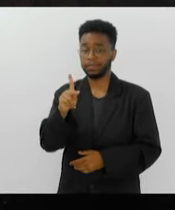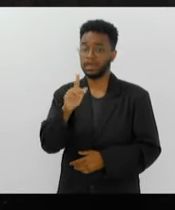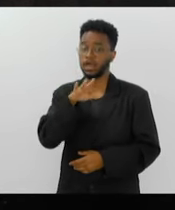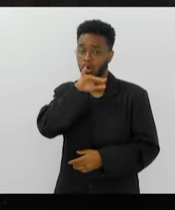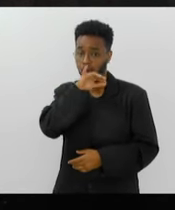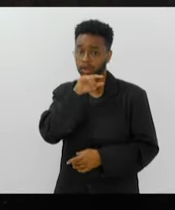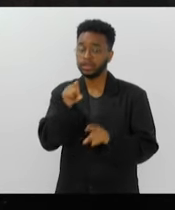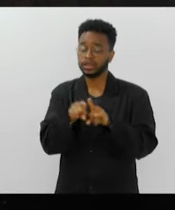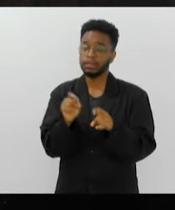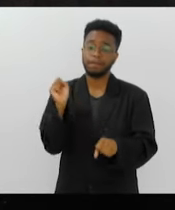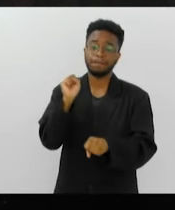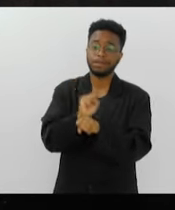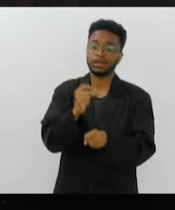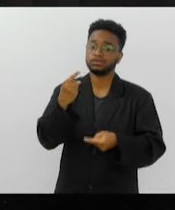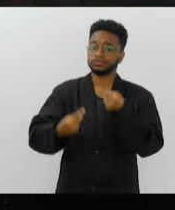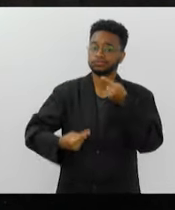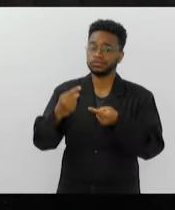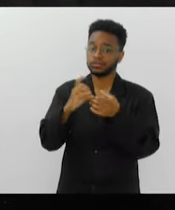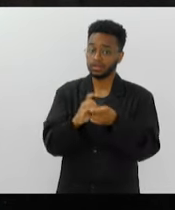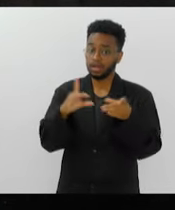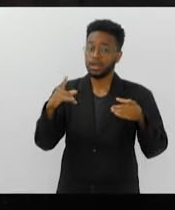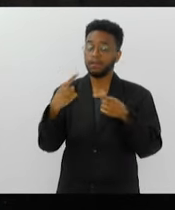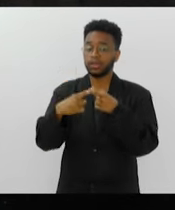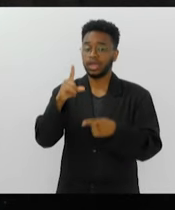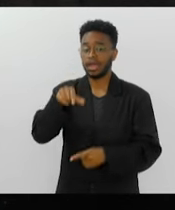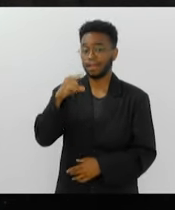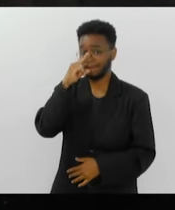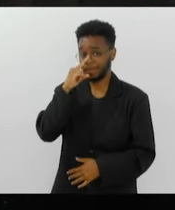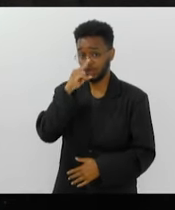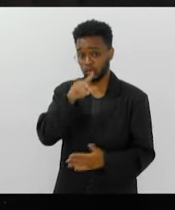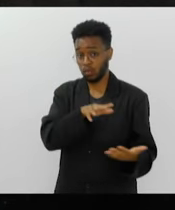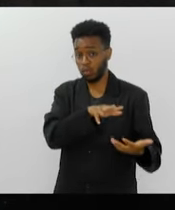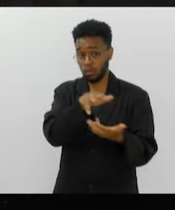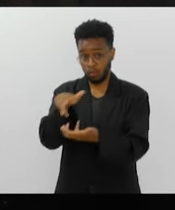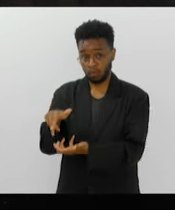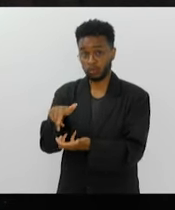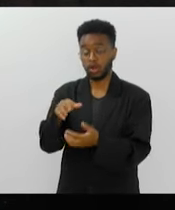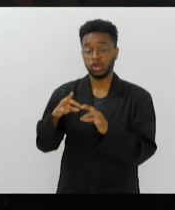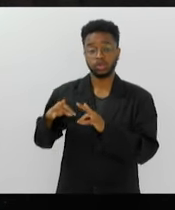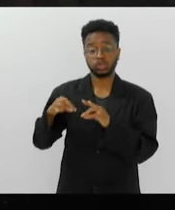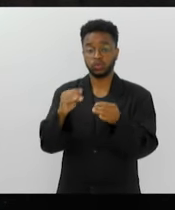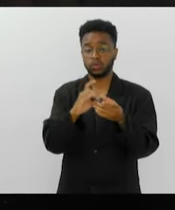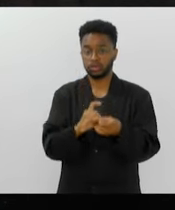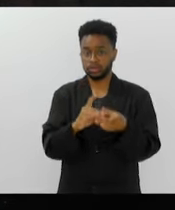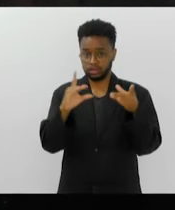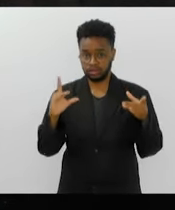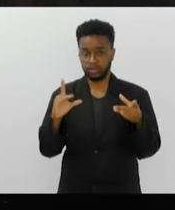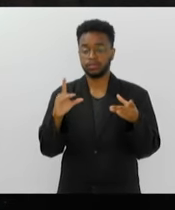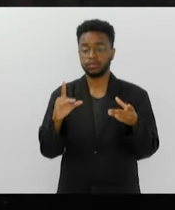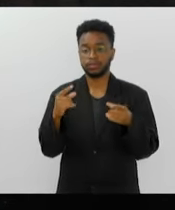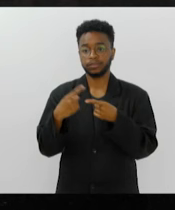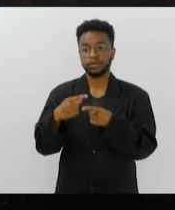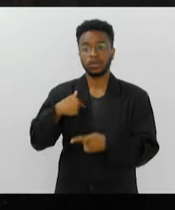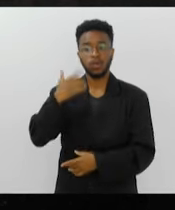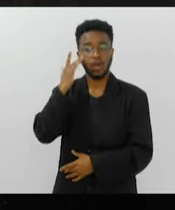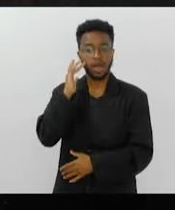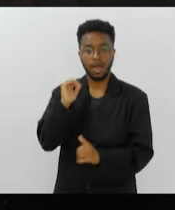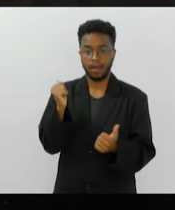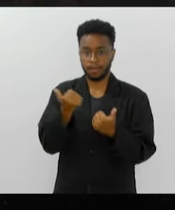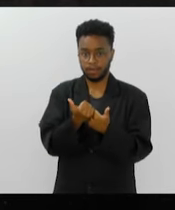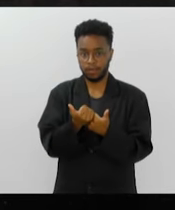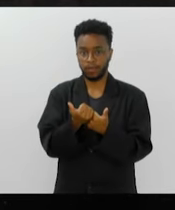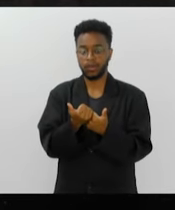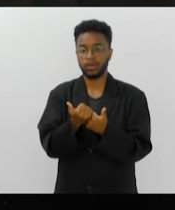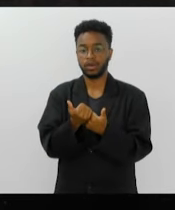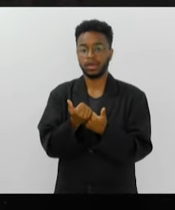do debate democrático significa uma ameaça em nível Global a todas as democracias acho que o apoio crítico a